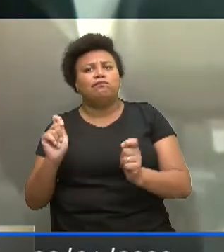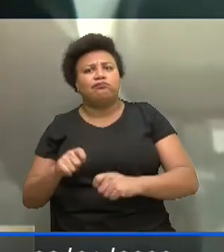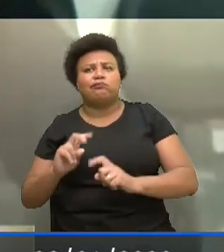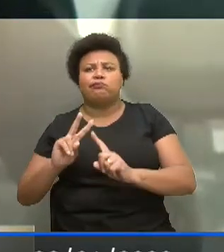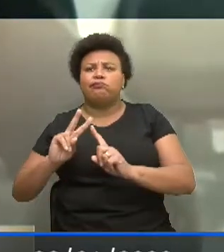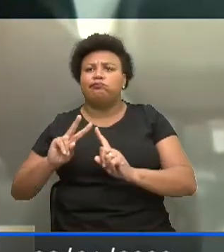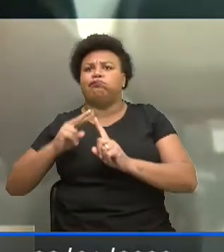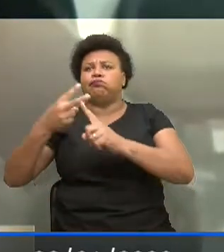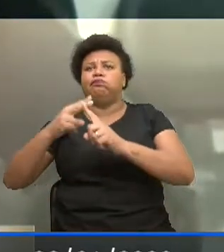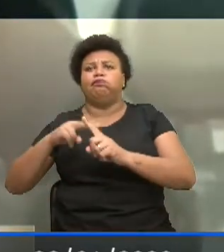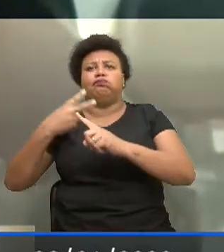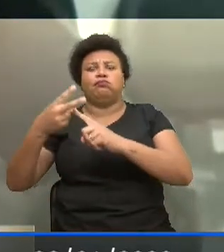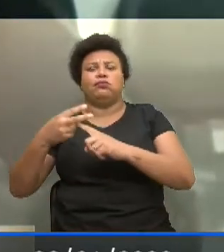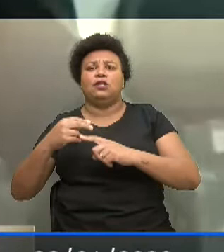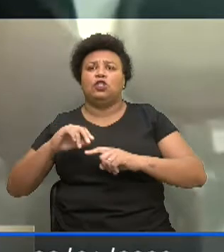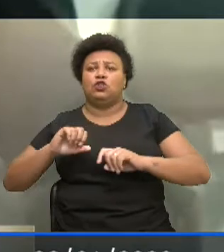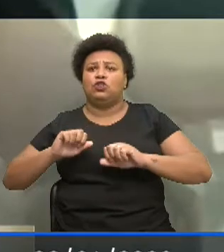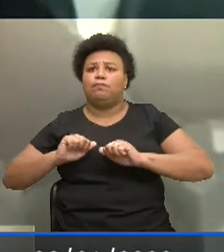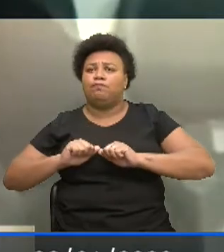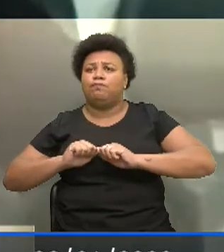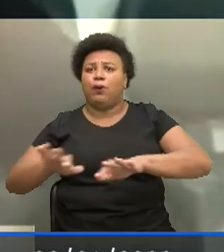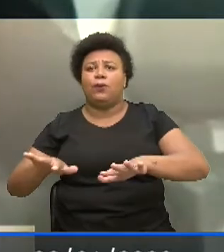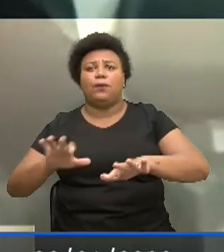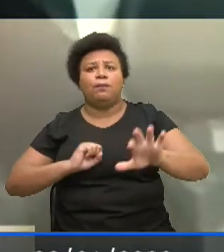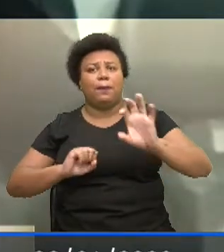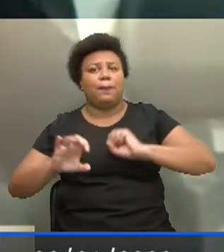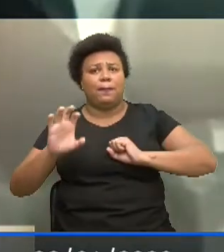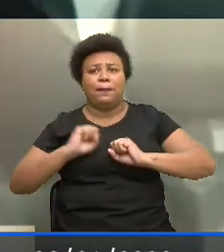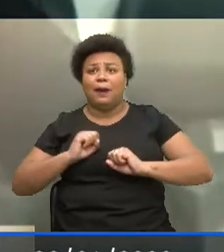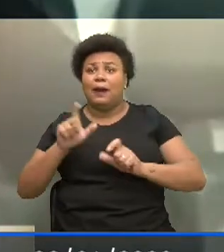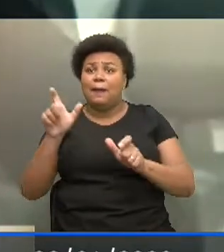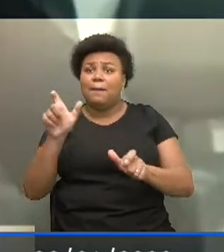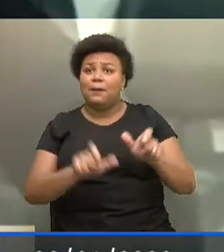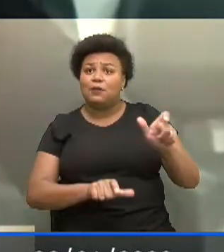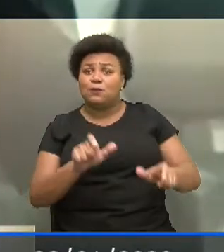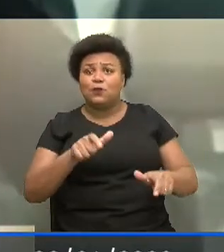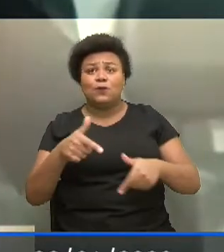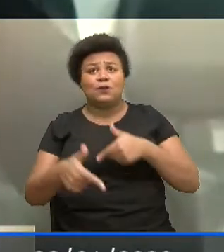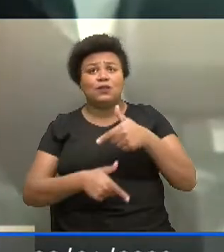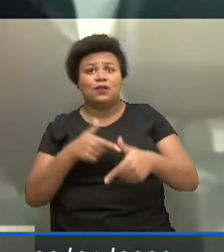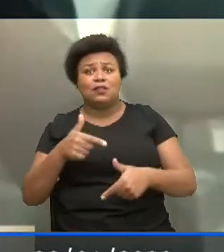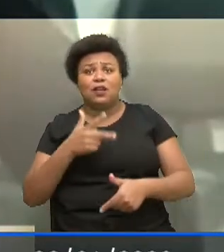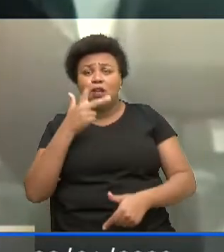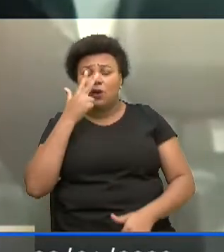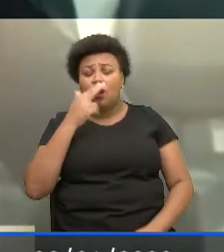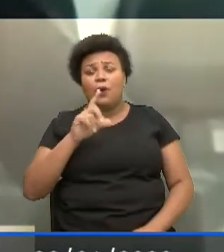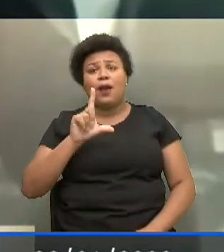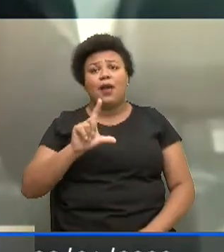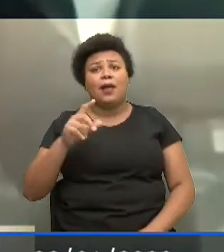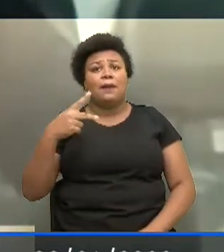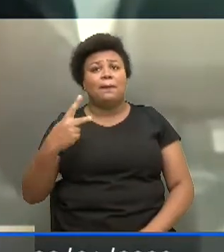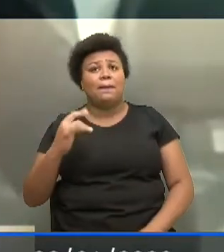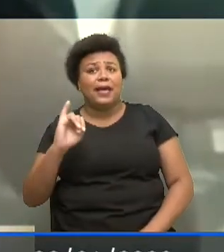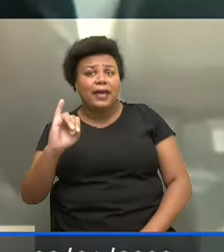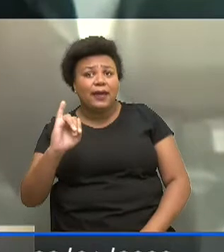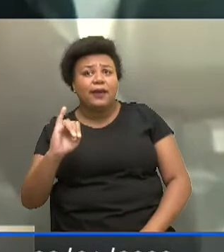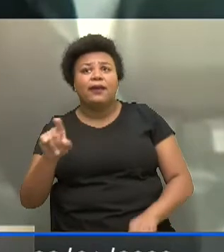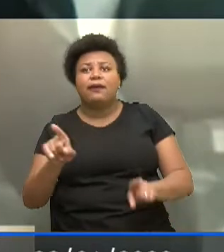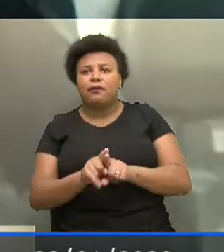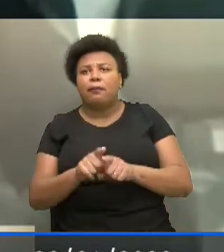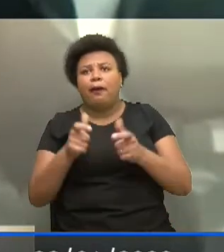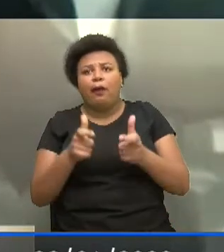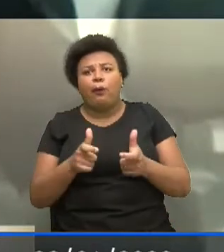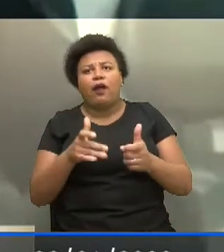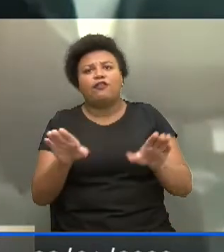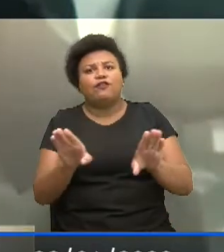de potencializar a transmissão entre os seus trabalhadores, assim como no, nas LPIs, que também são ambientes fechados e